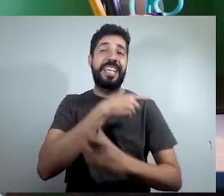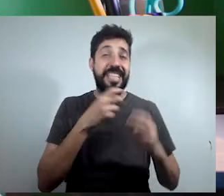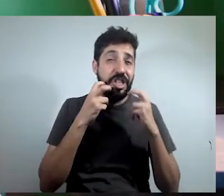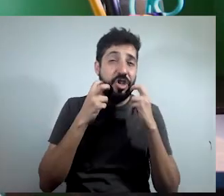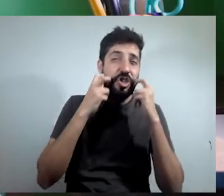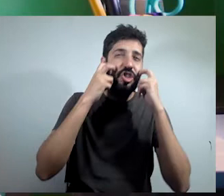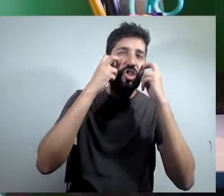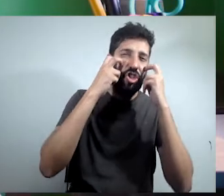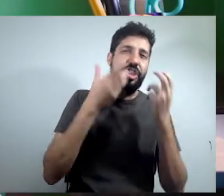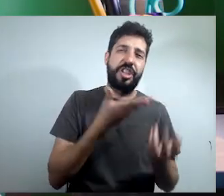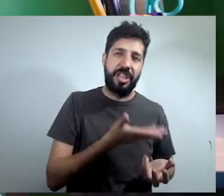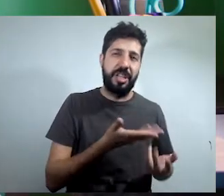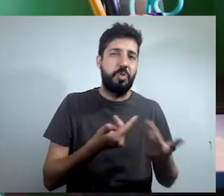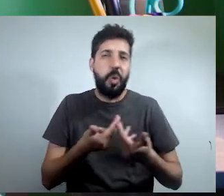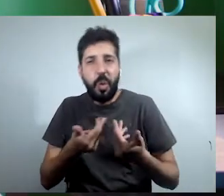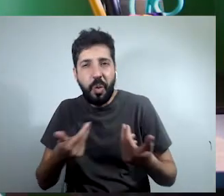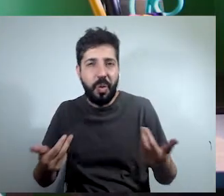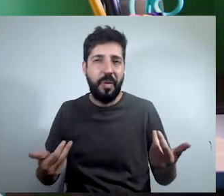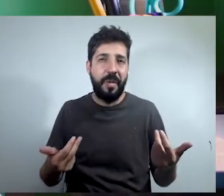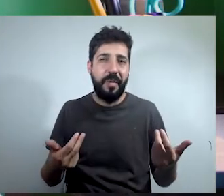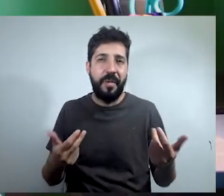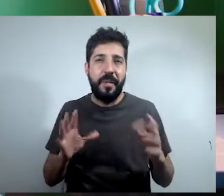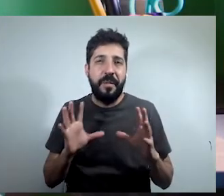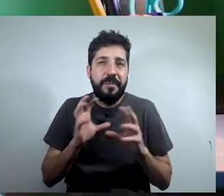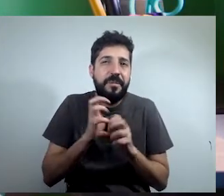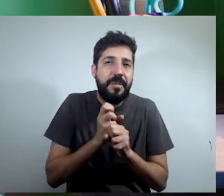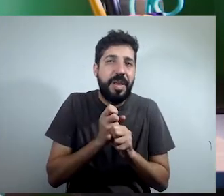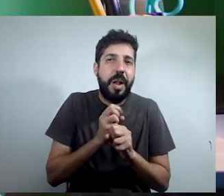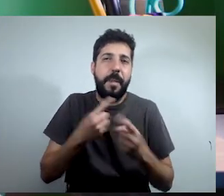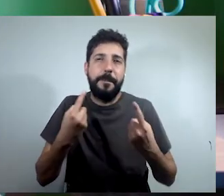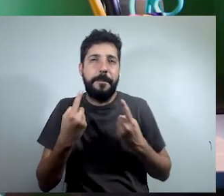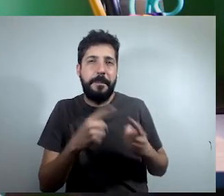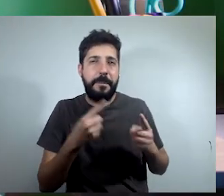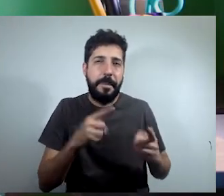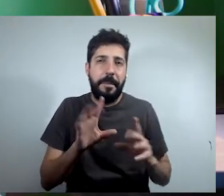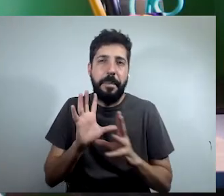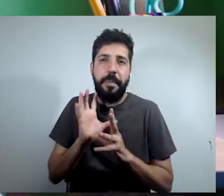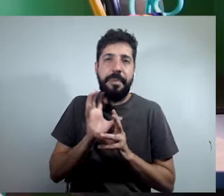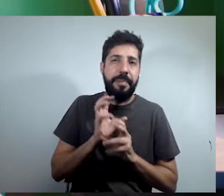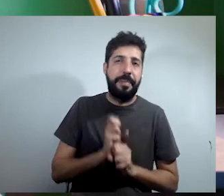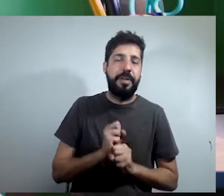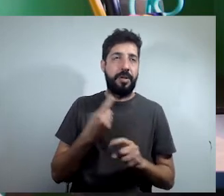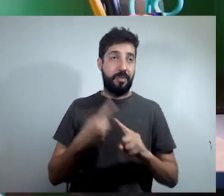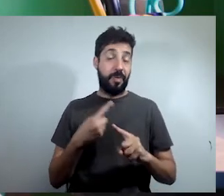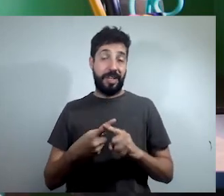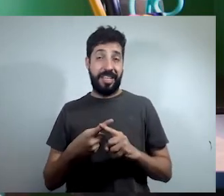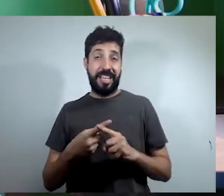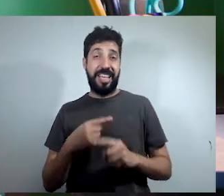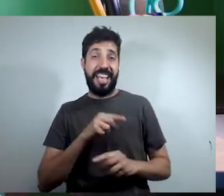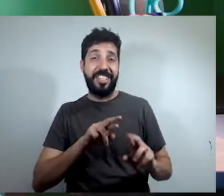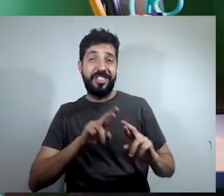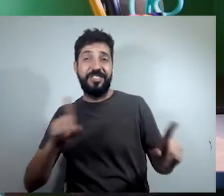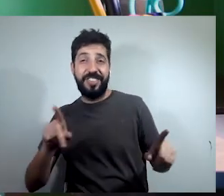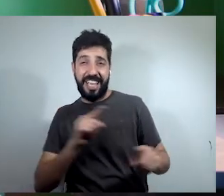com vergonha das coisas, zombado de todas as formas, porque sua pele era de